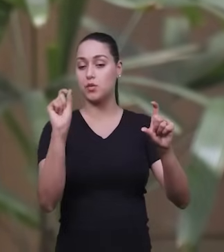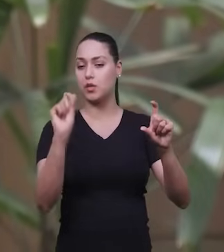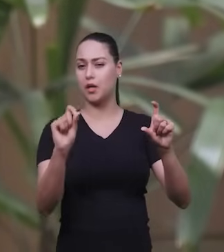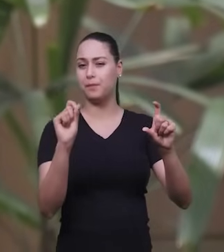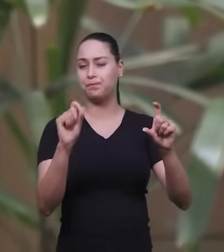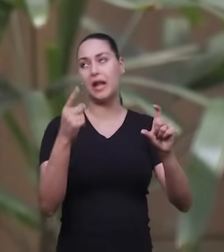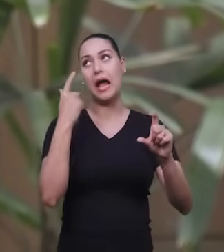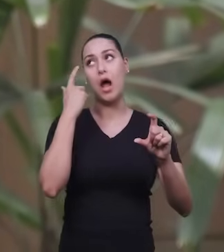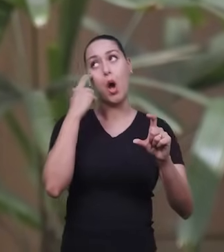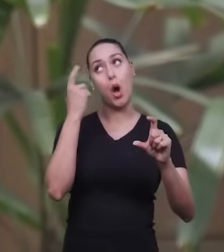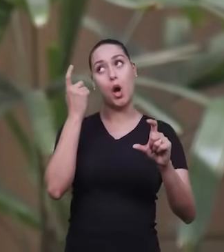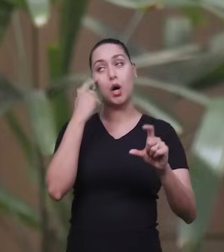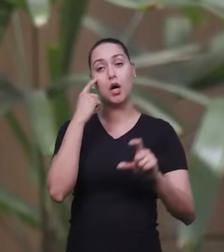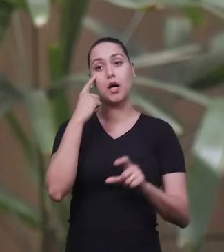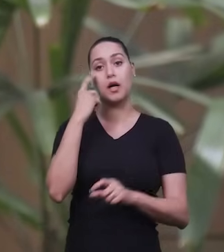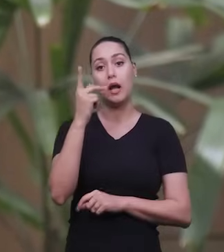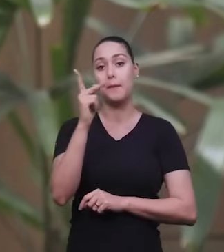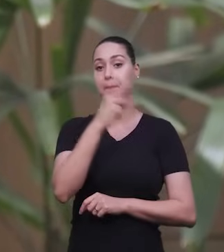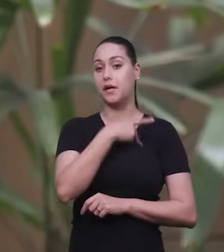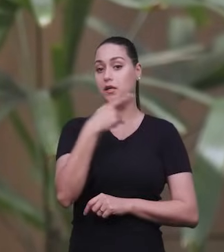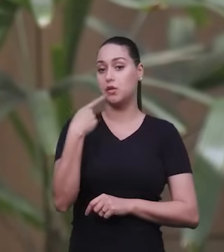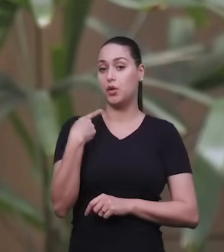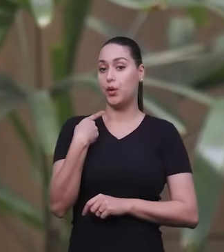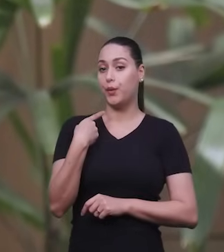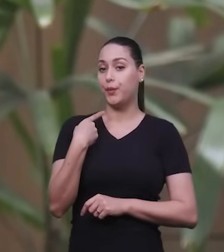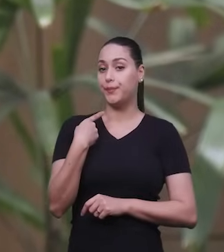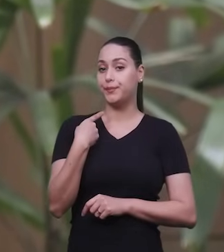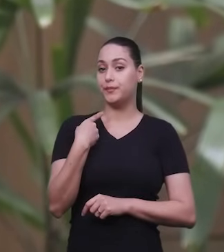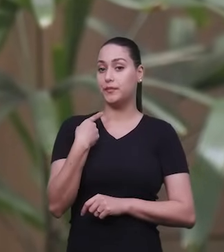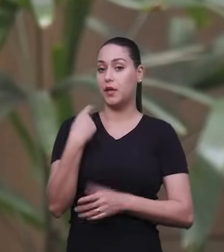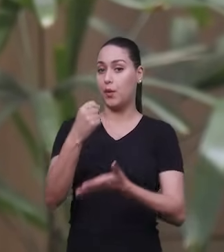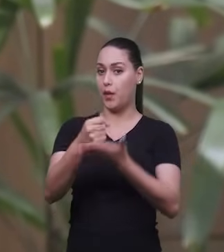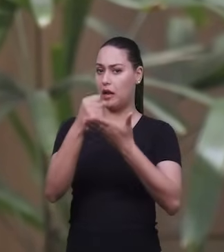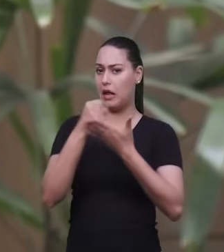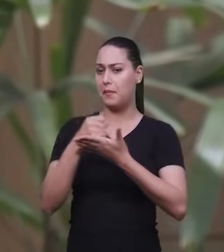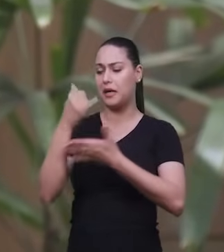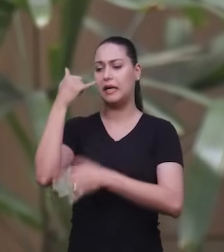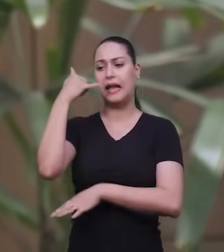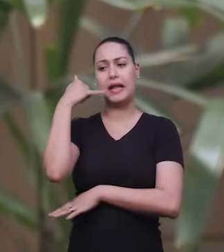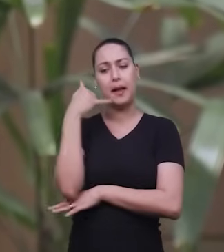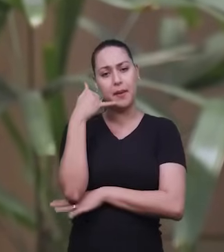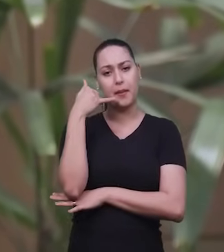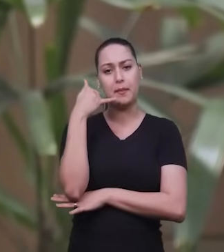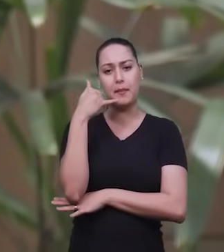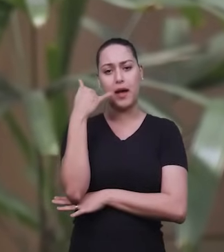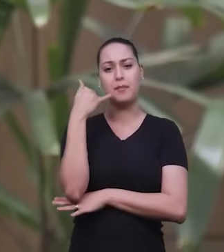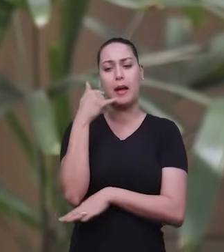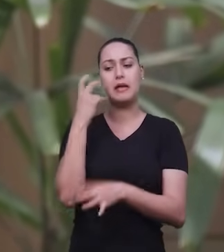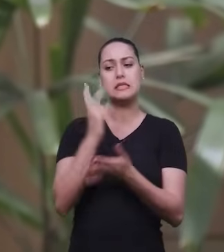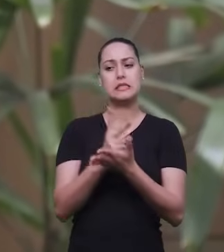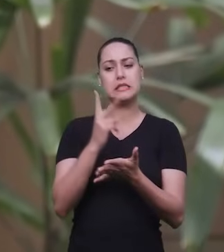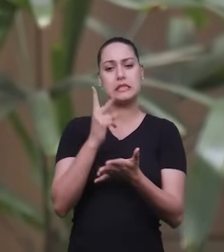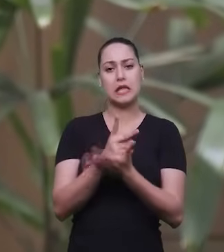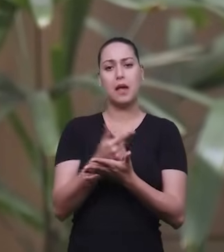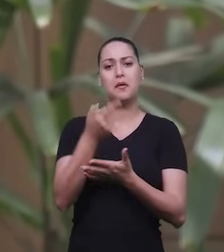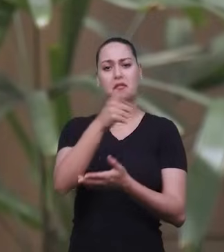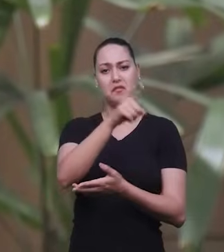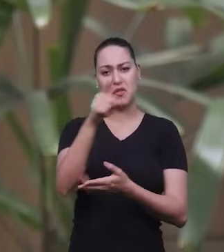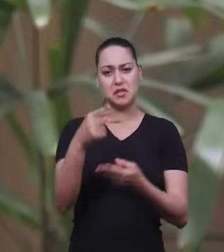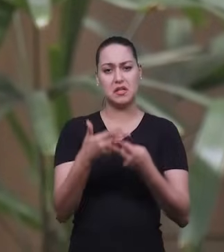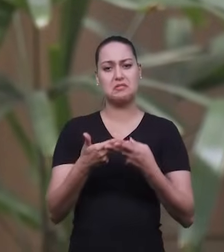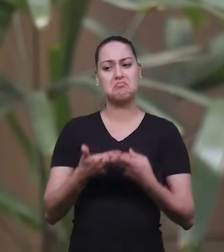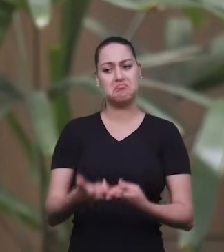pelo atendimento que eu tenho recebido nessa ligação que eu tenho feito para aí, pela paciência que eu